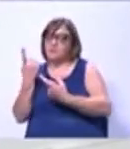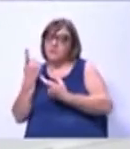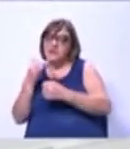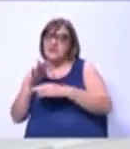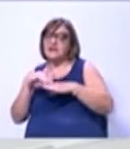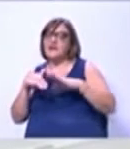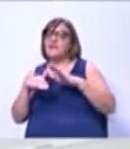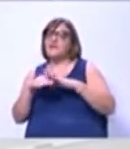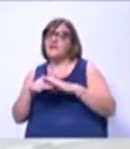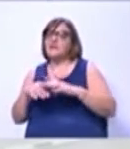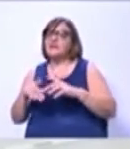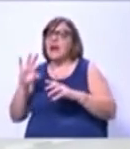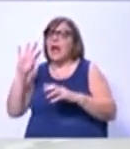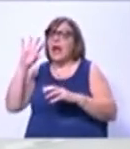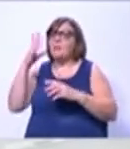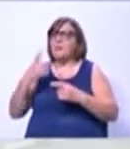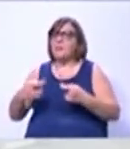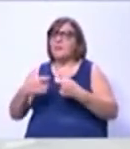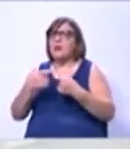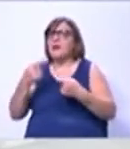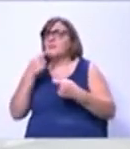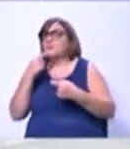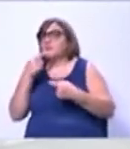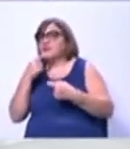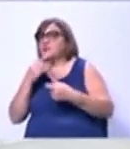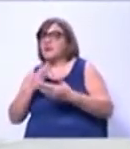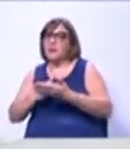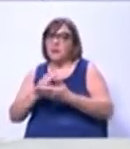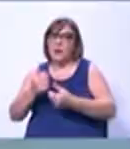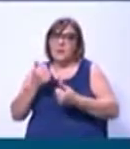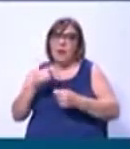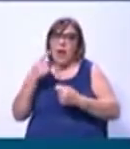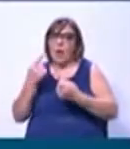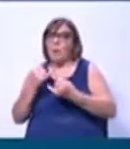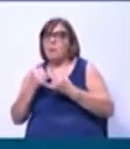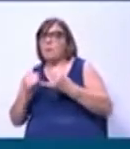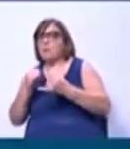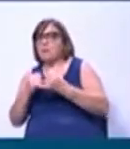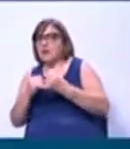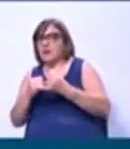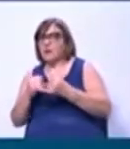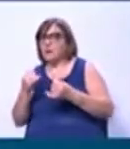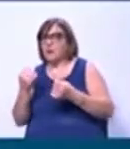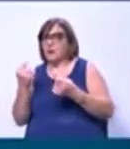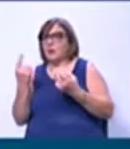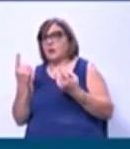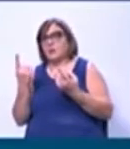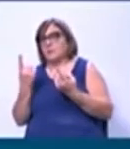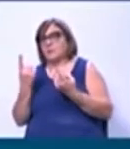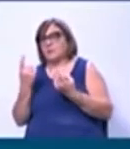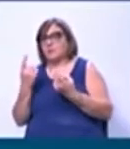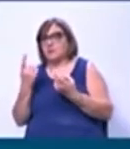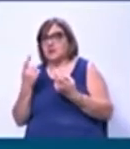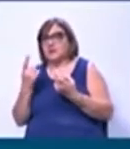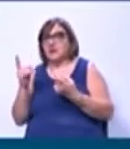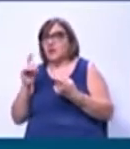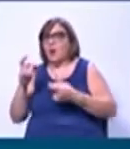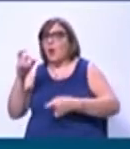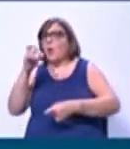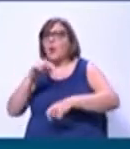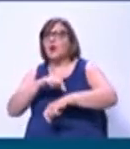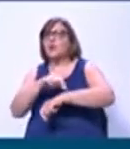um scan ao ambiente para tentar perceber se está a correr algum perigo e, portanto, não são as 8